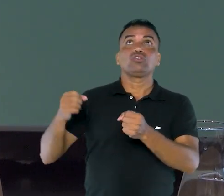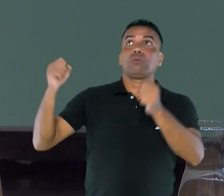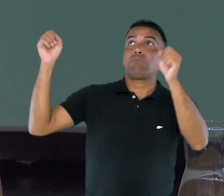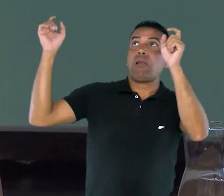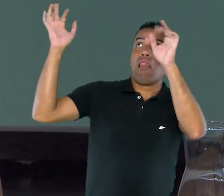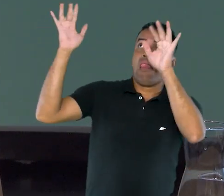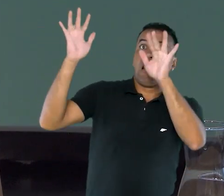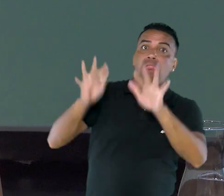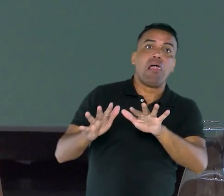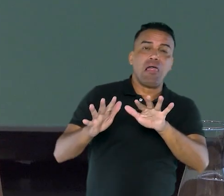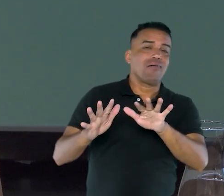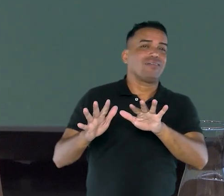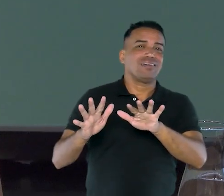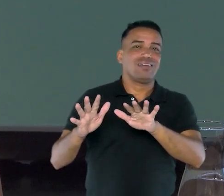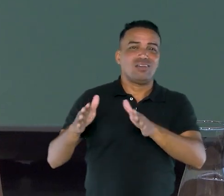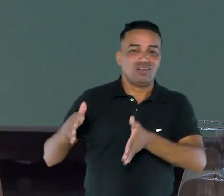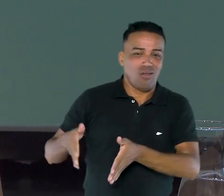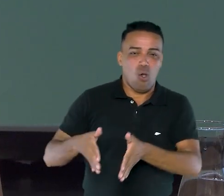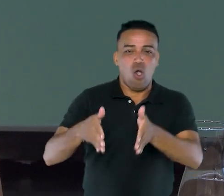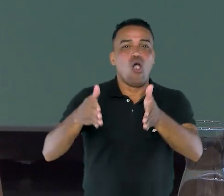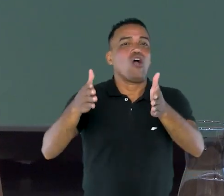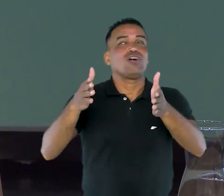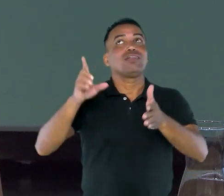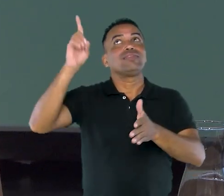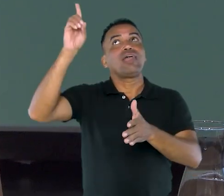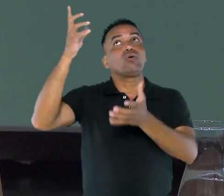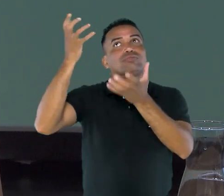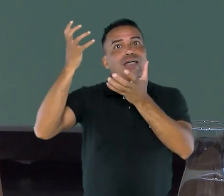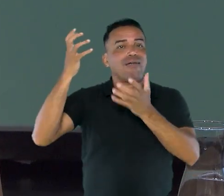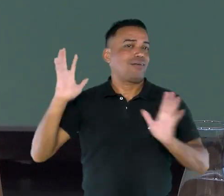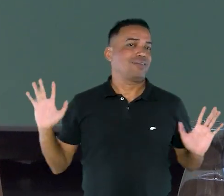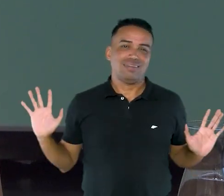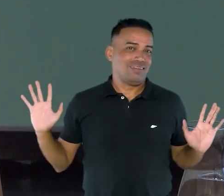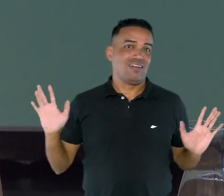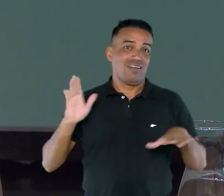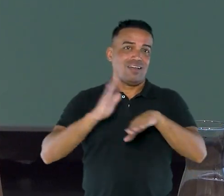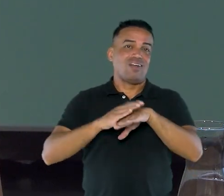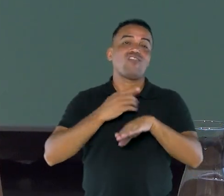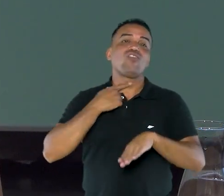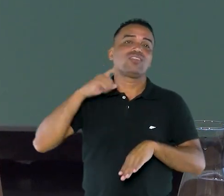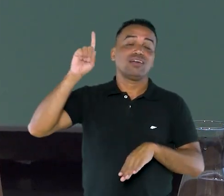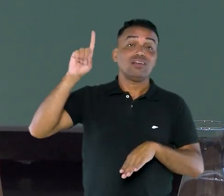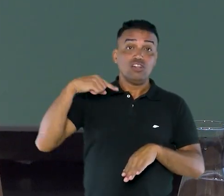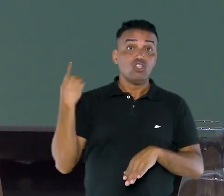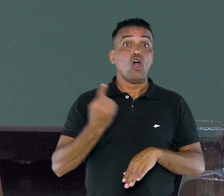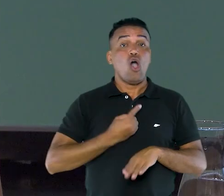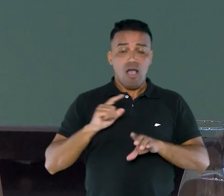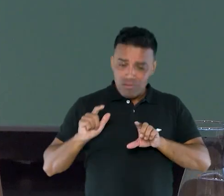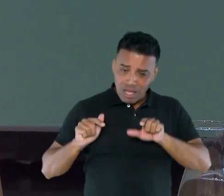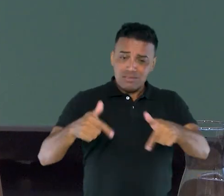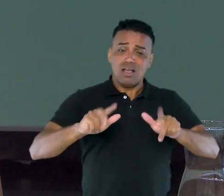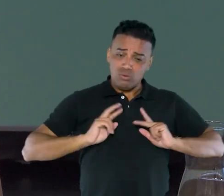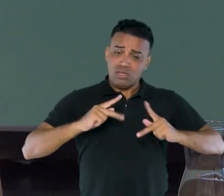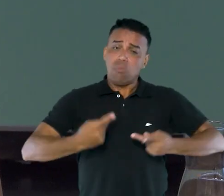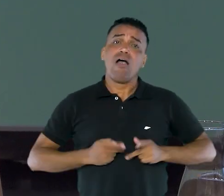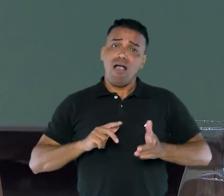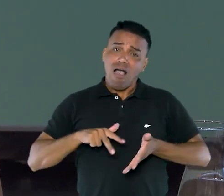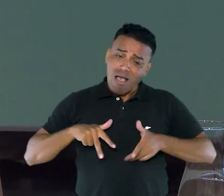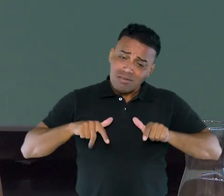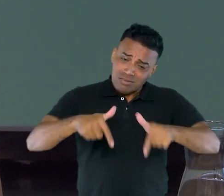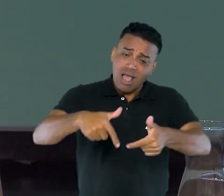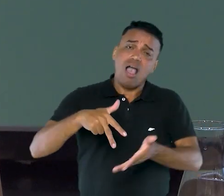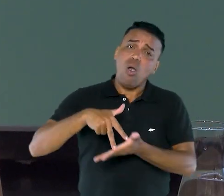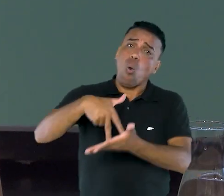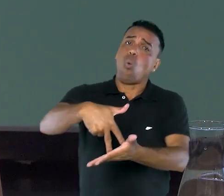caminho e traçando a rota, seja o que Deus quiser. A gente já descobriu que nós somos agentes da história